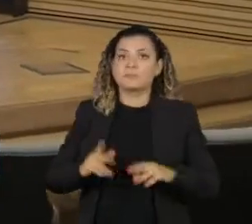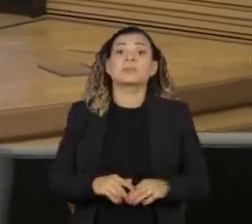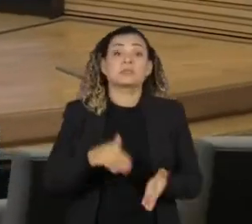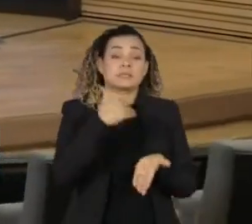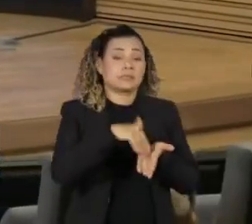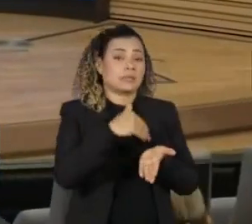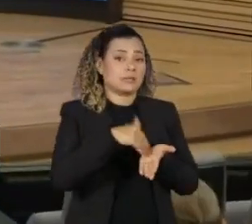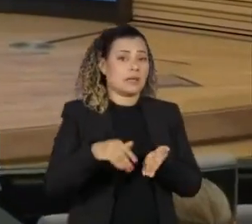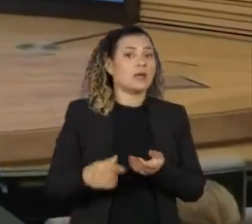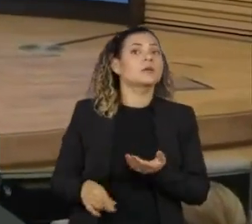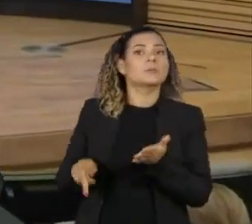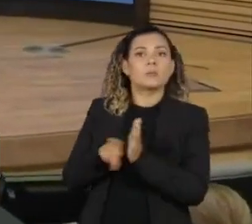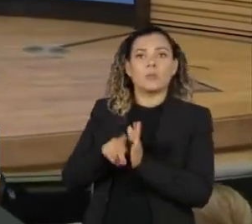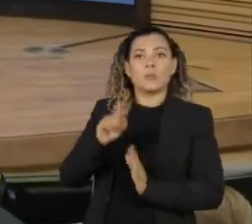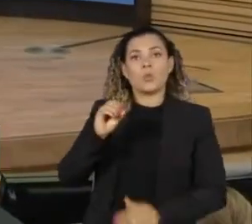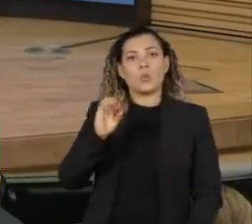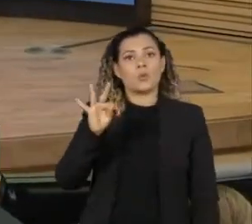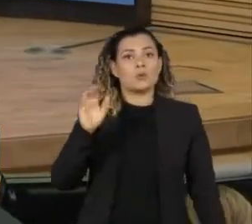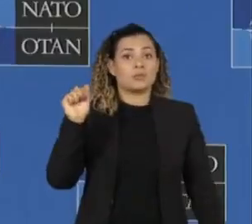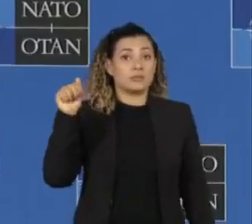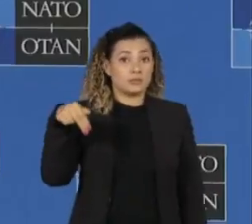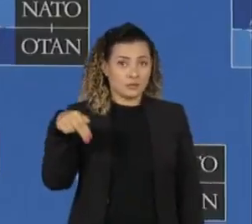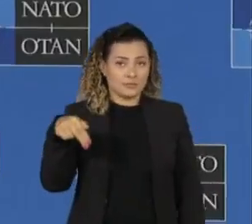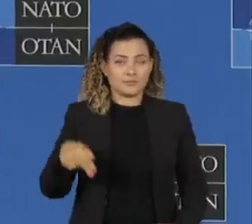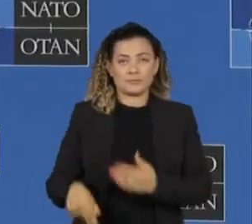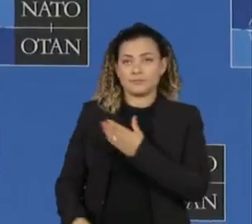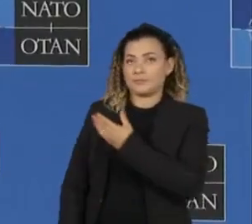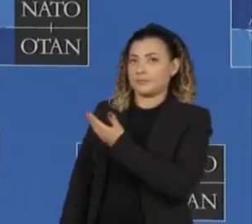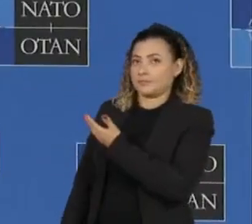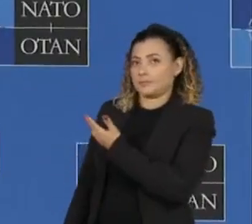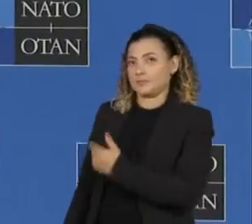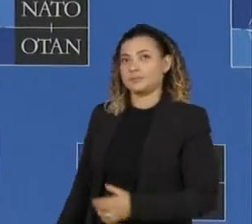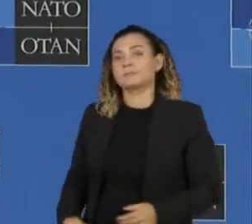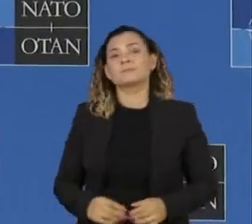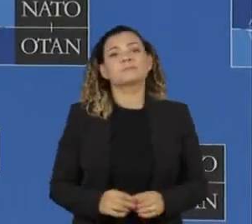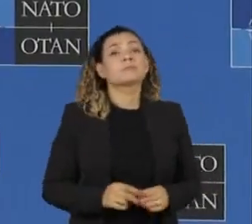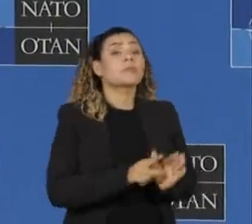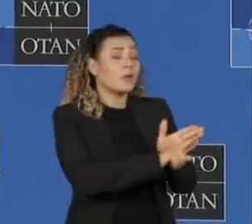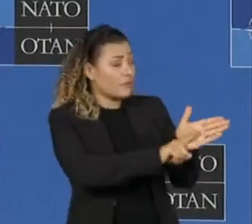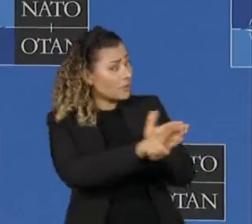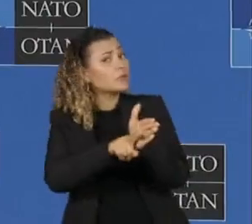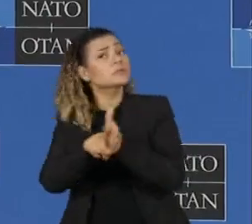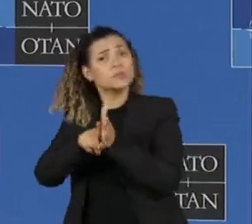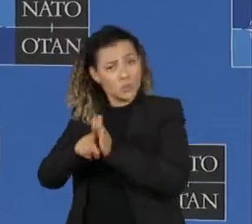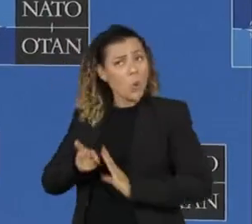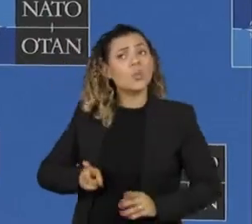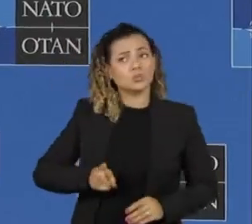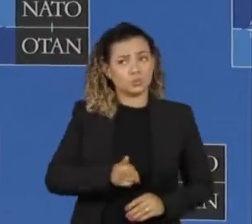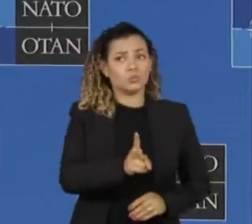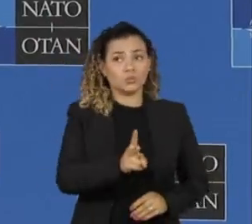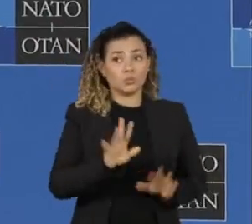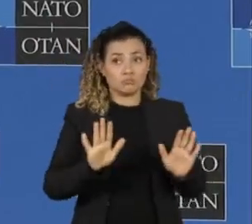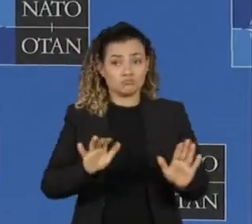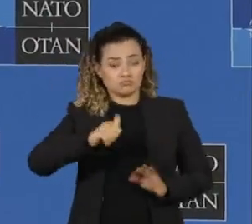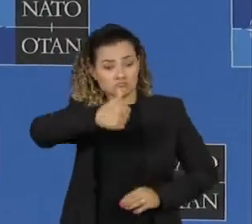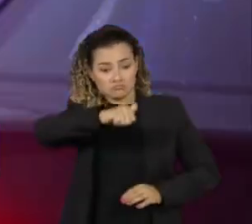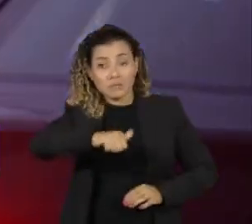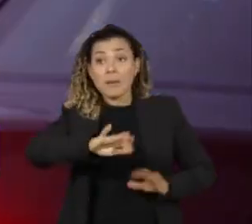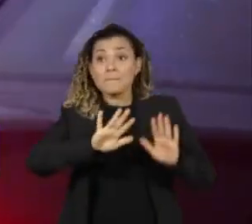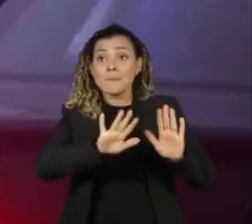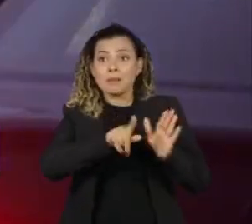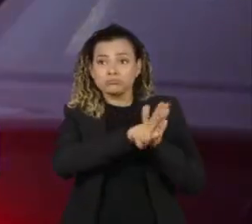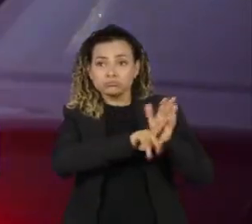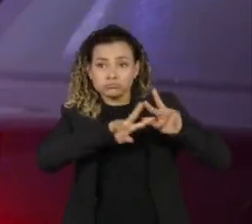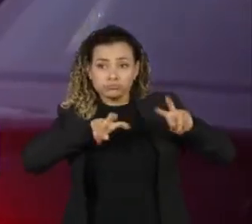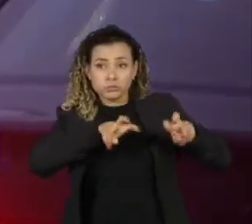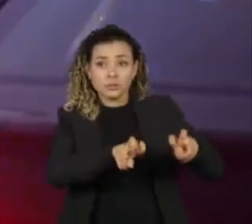geral da otan James stotemberg disse que as investigações ainda estão em análise mas já se sabe que